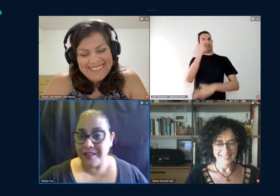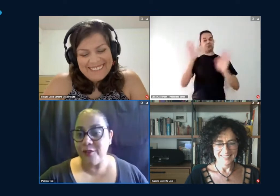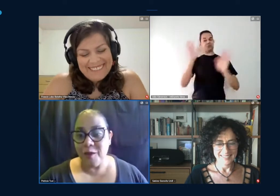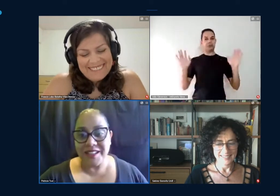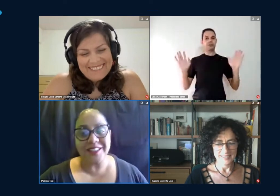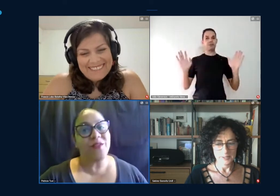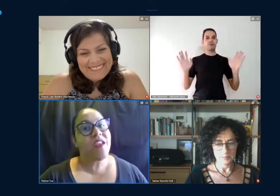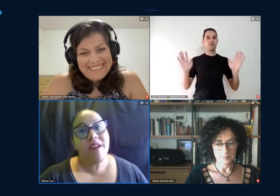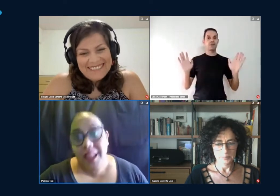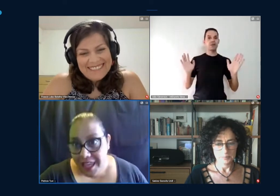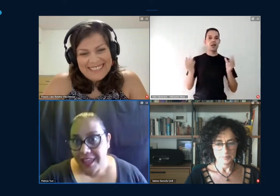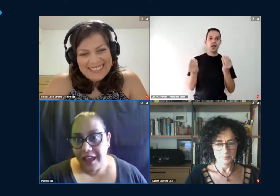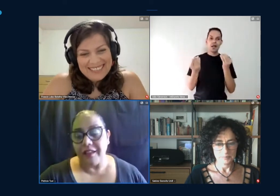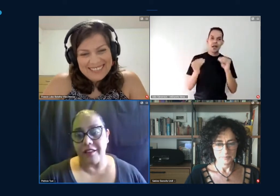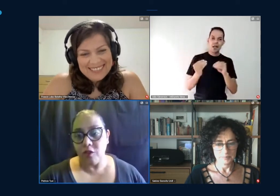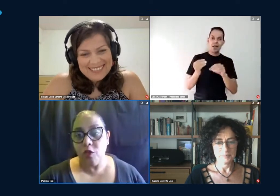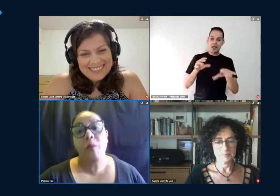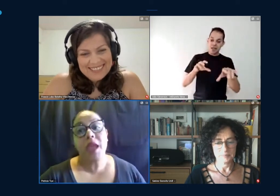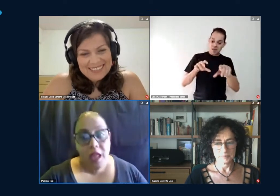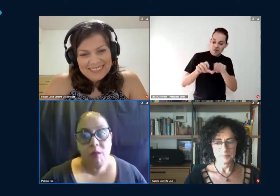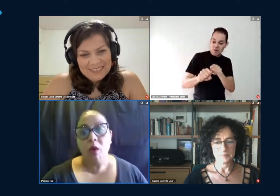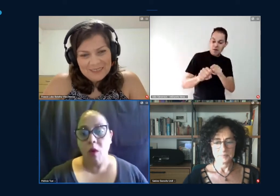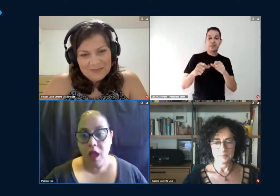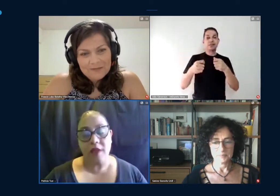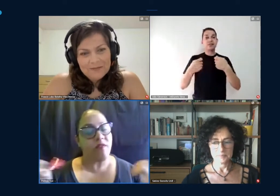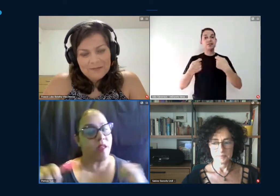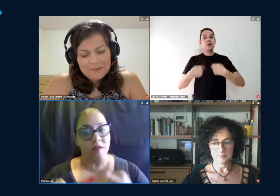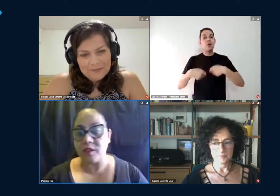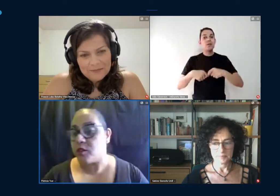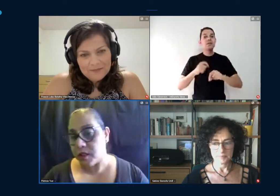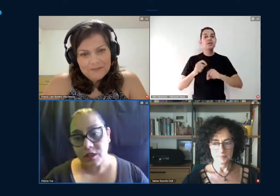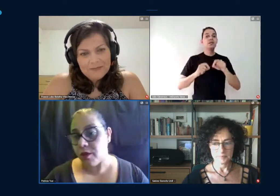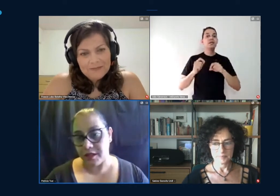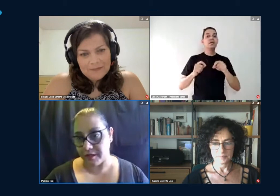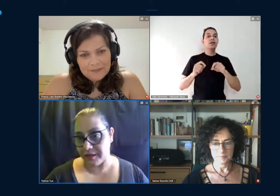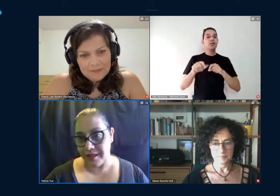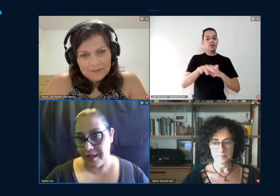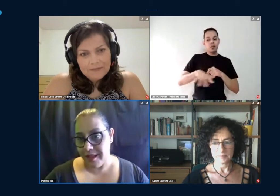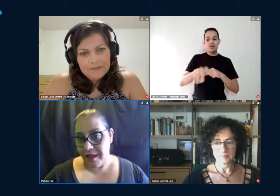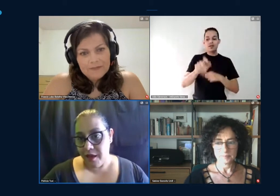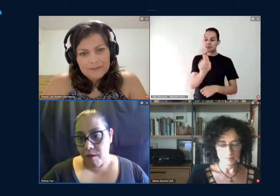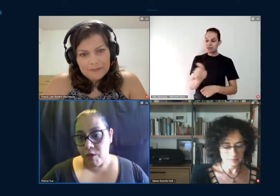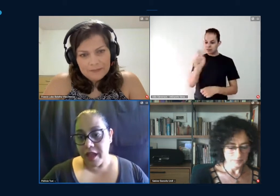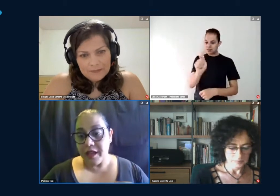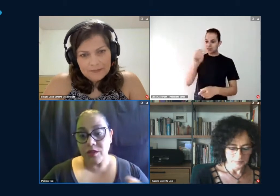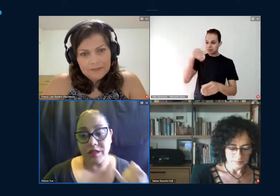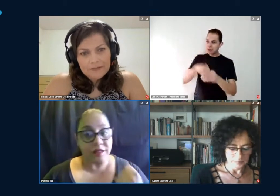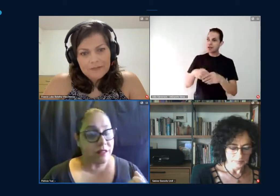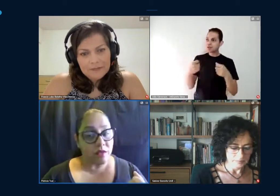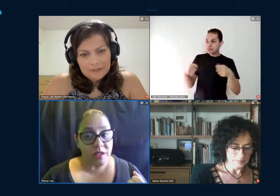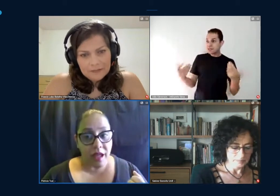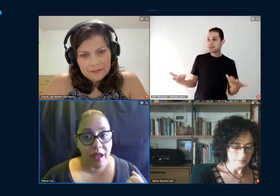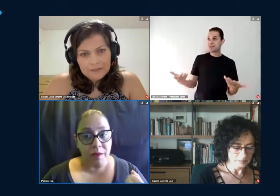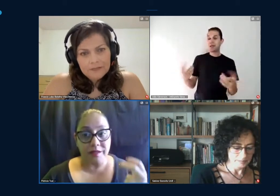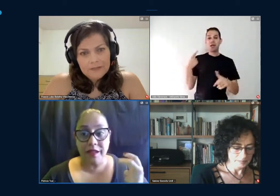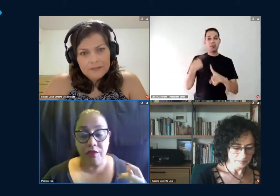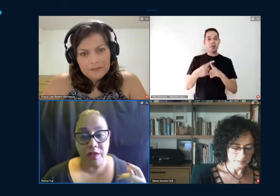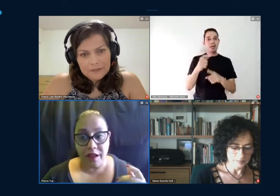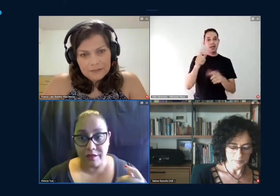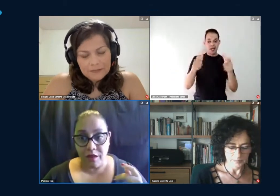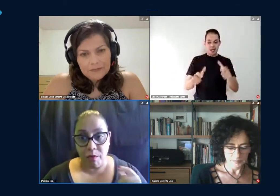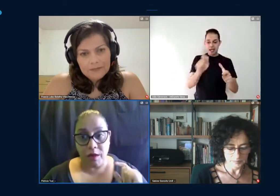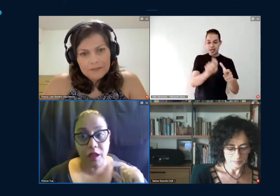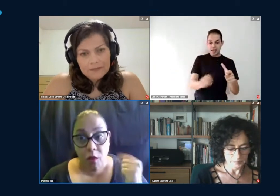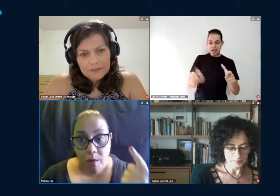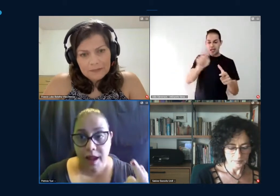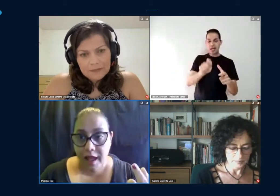essa formação deveria, no mínimo, ocorrer dentro das associações. Porque a associação de intérpretes, nem a